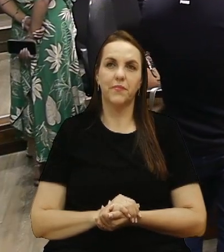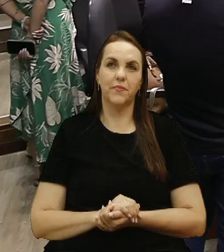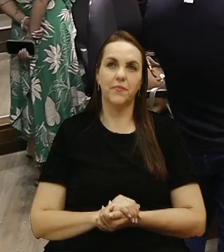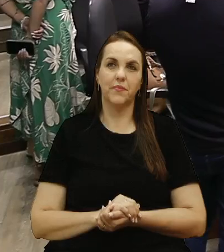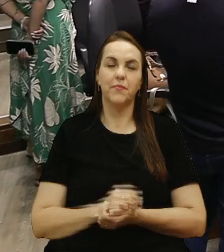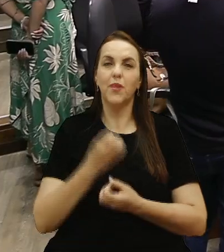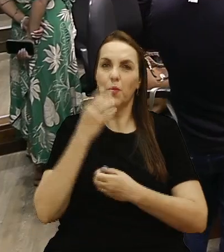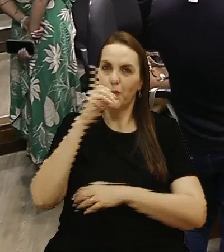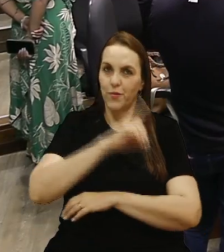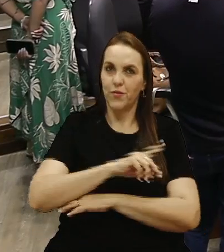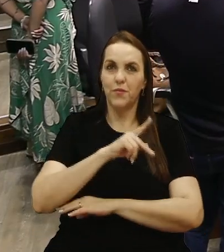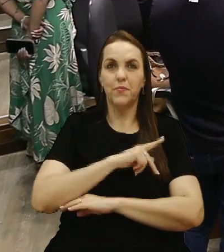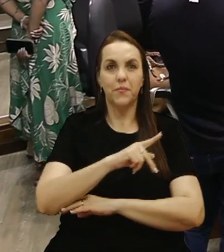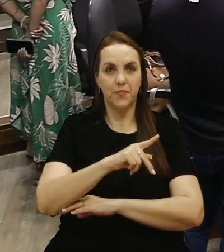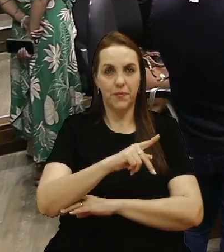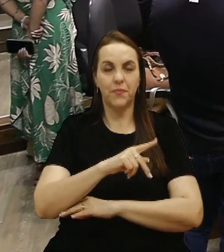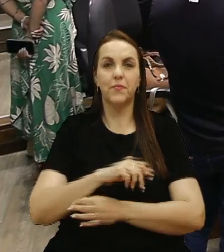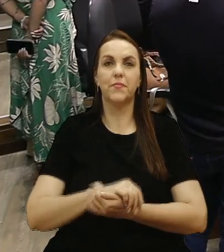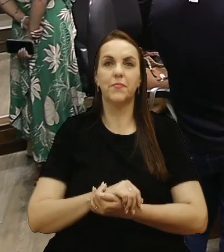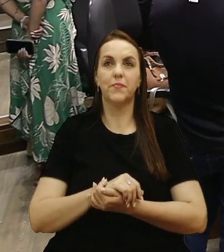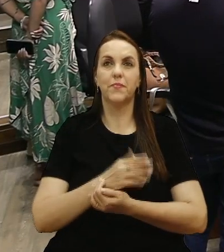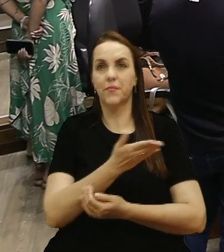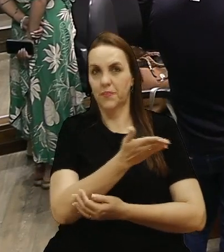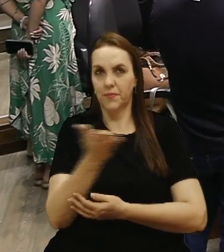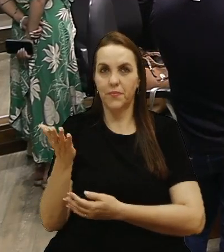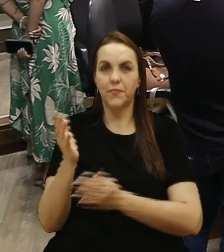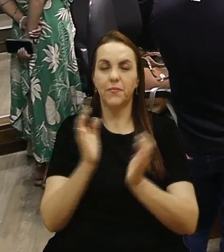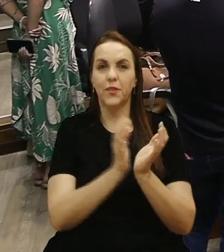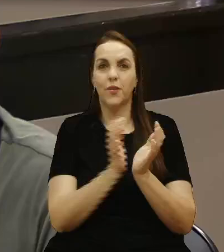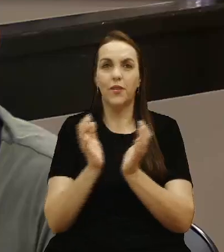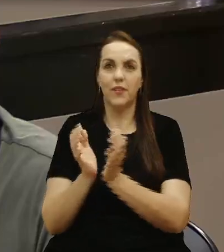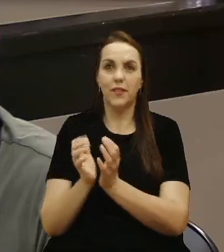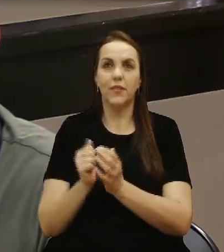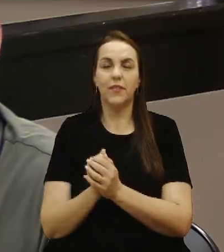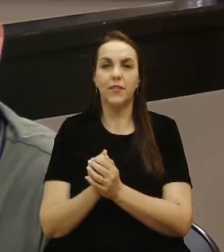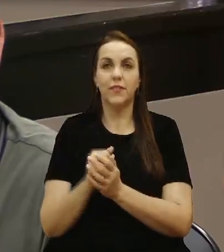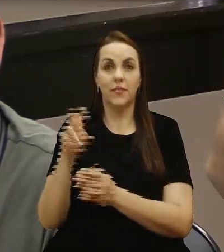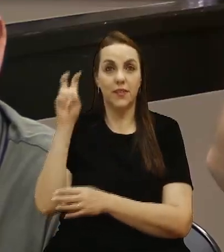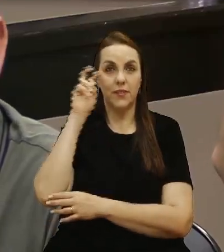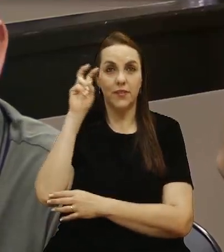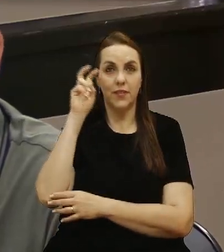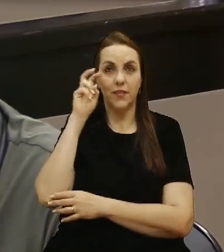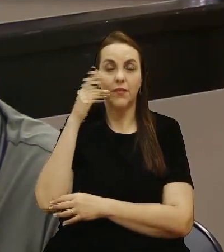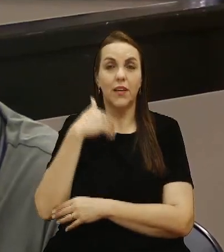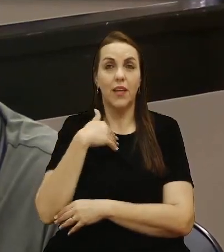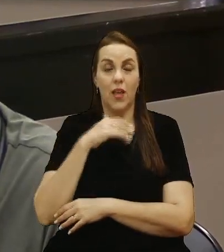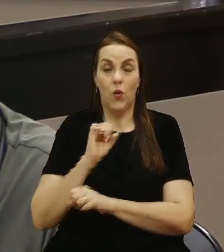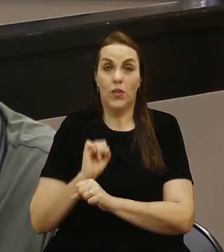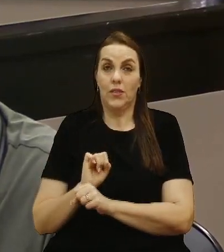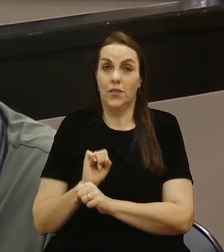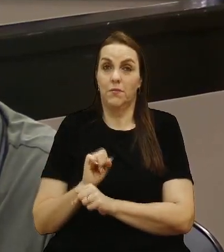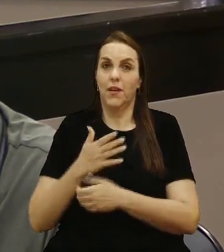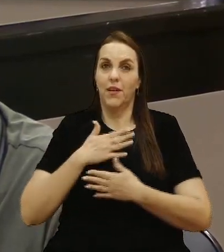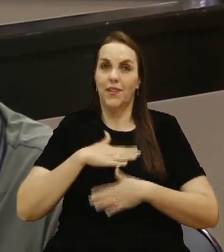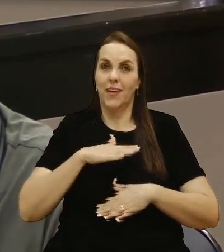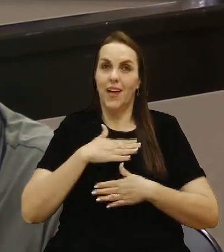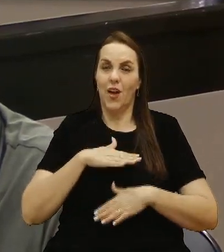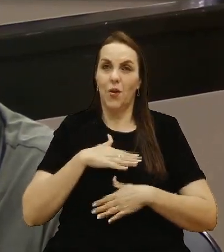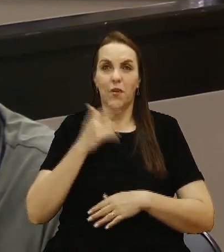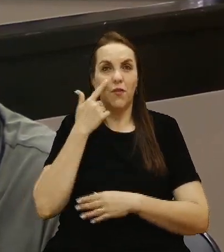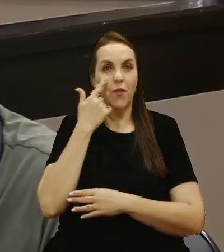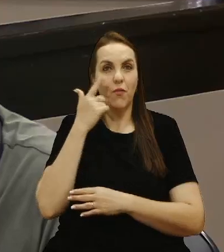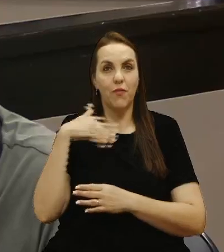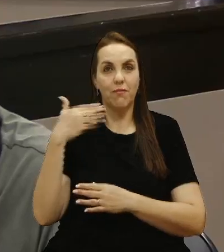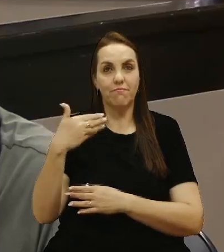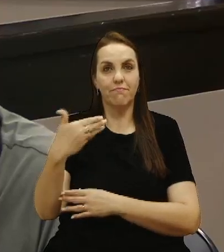Bom dia, presidente, demais colegas. Mais uma quinta-feira que eu espero que seja calma. Vamos ver como é que vai até o fim da sessão.